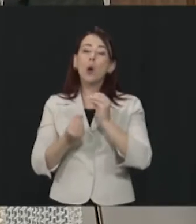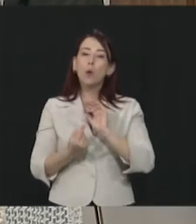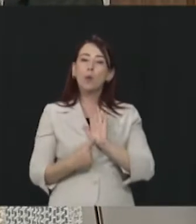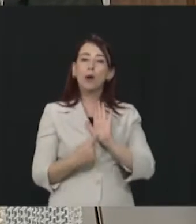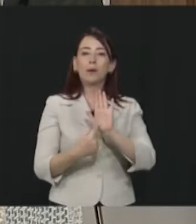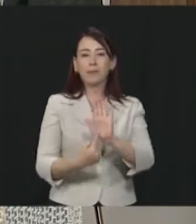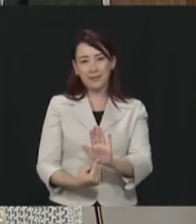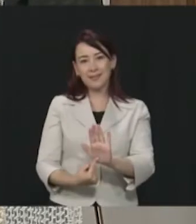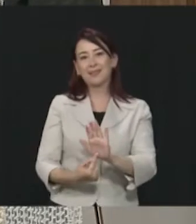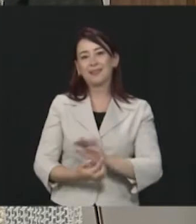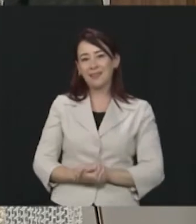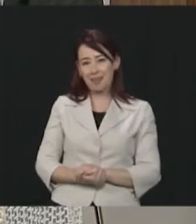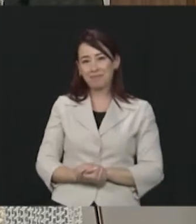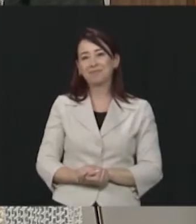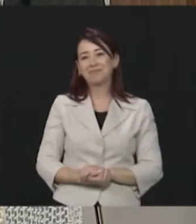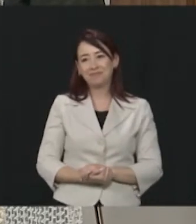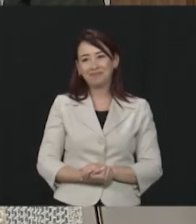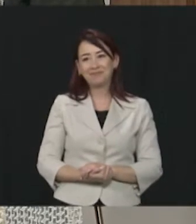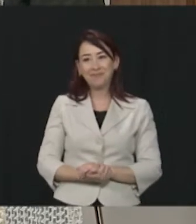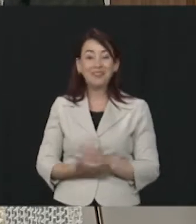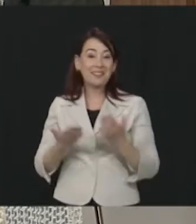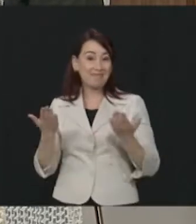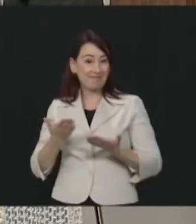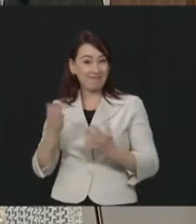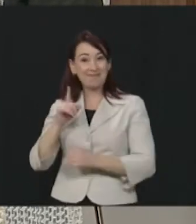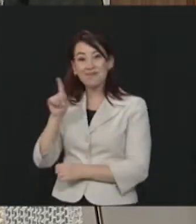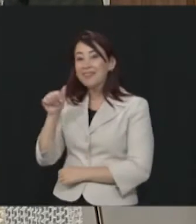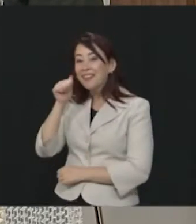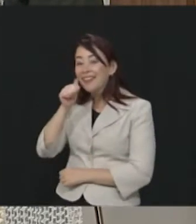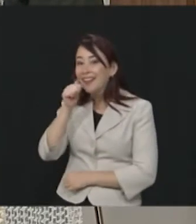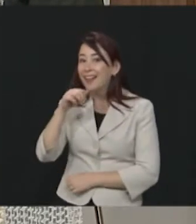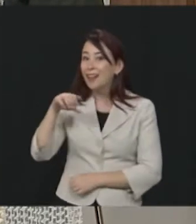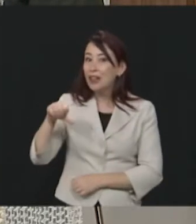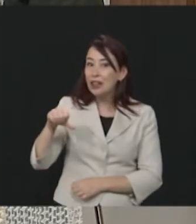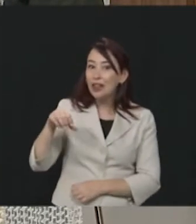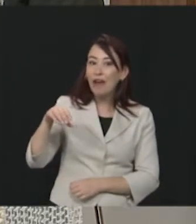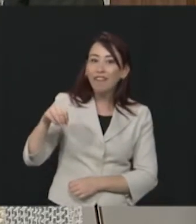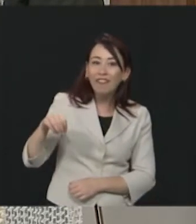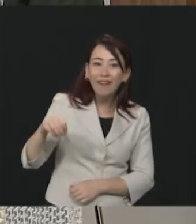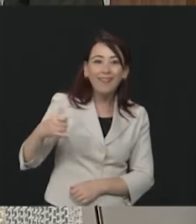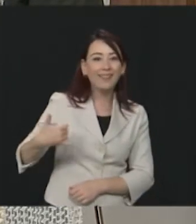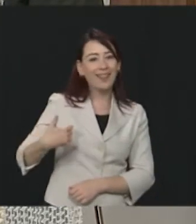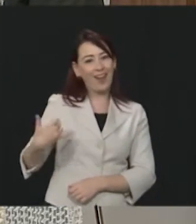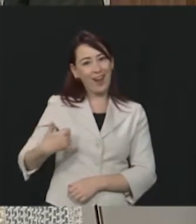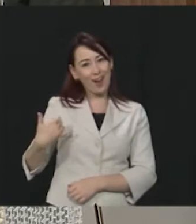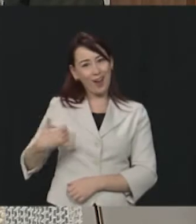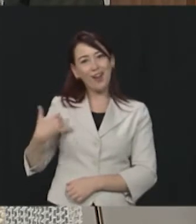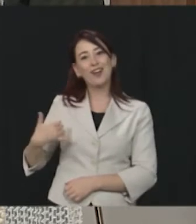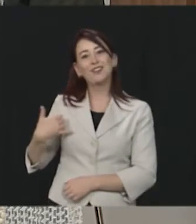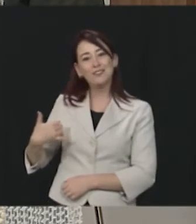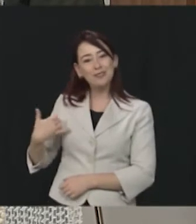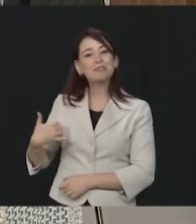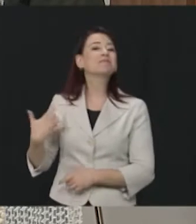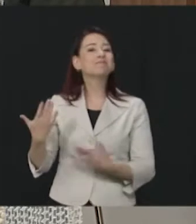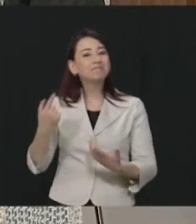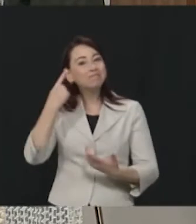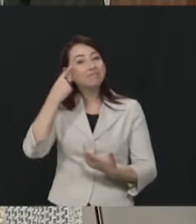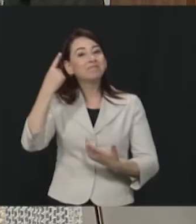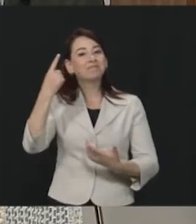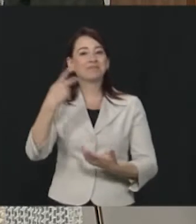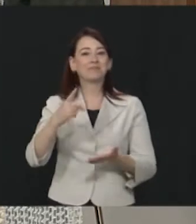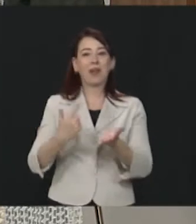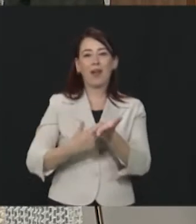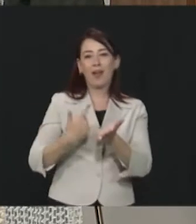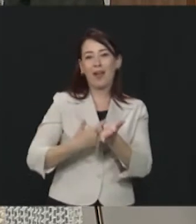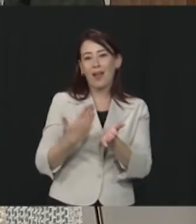né? Gente, aos 90 anos, né, a senhora teve esse impulso de fazer o livro. Eu